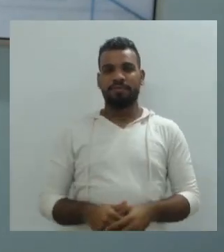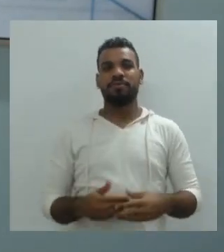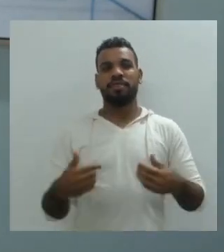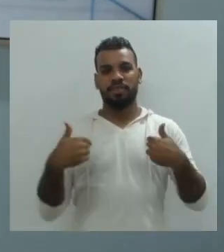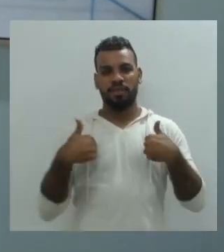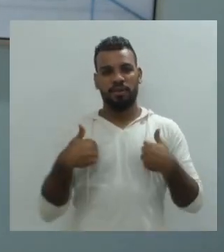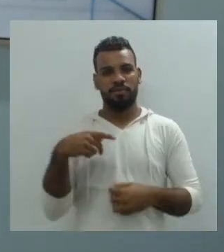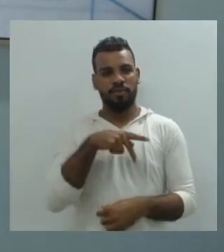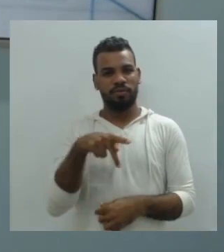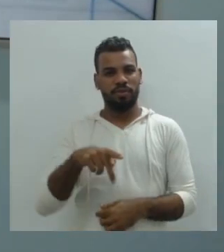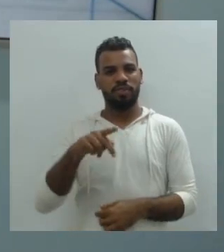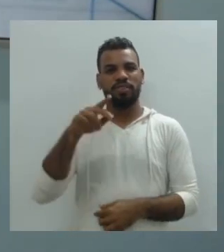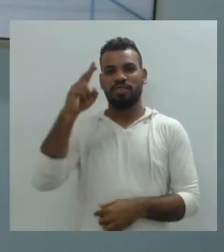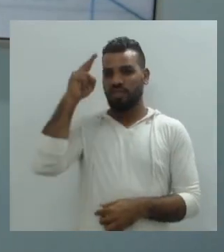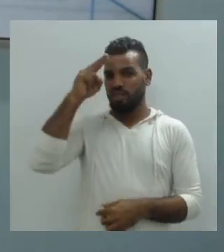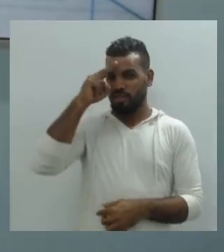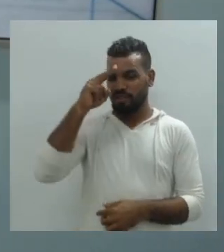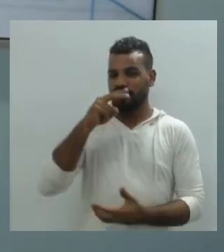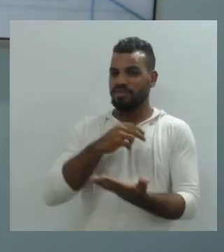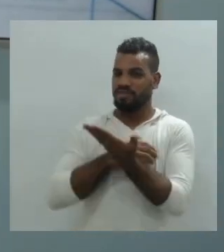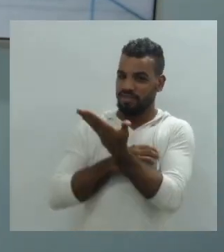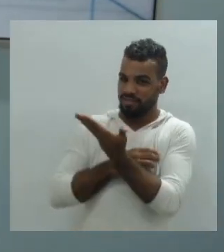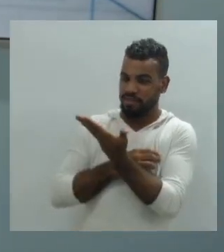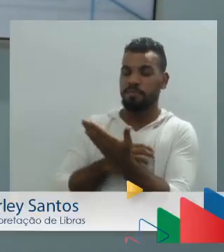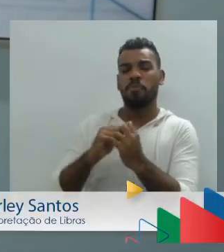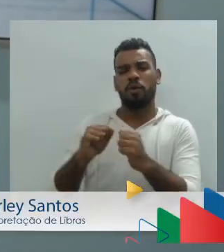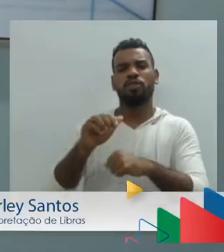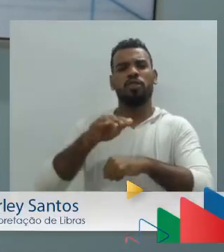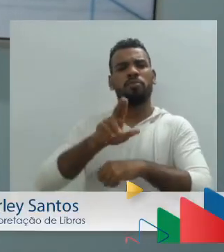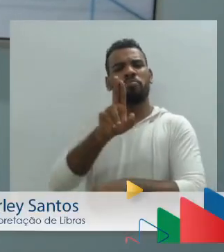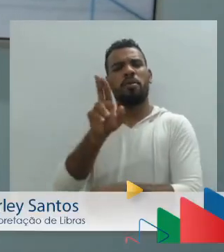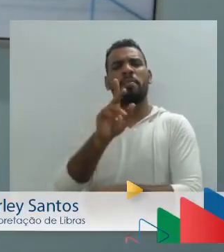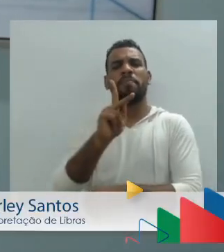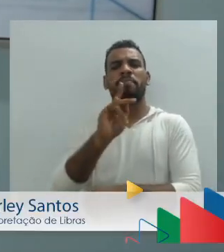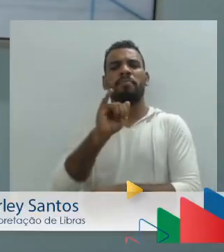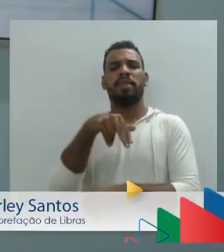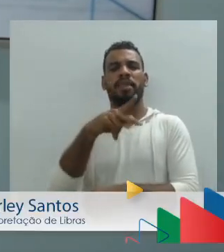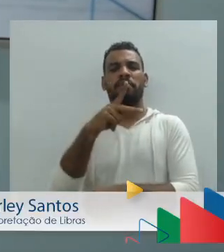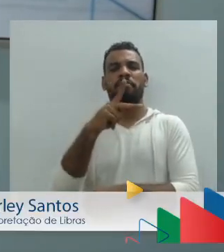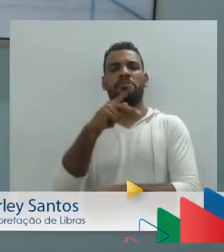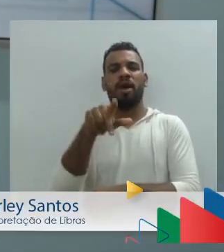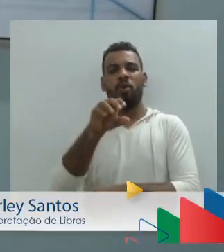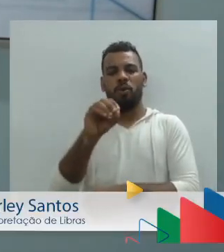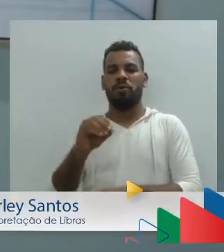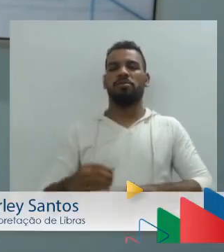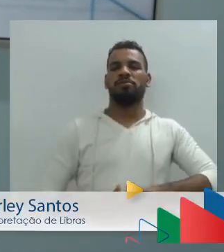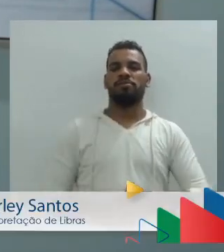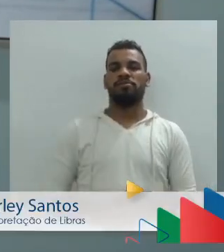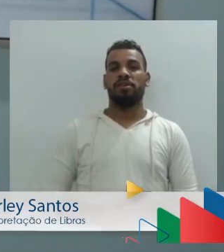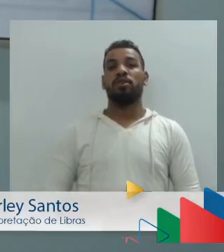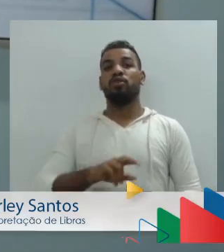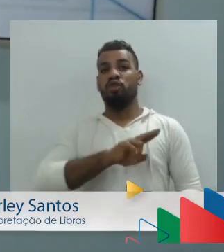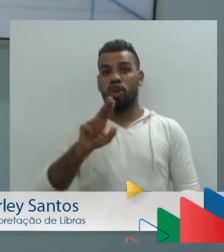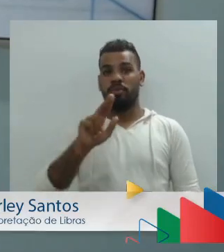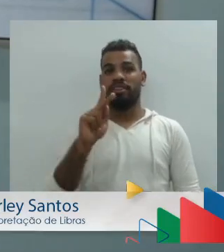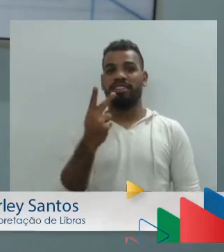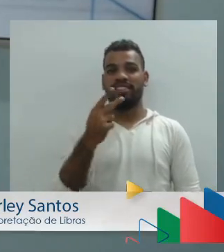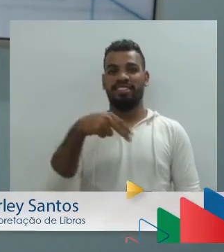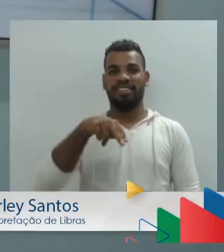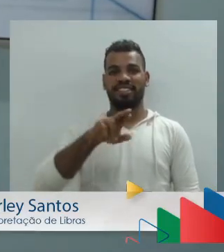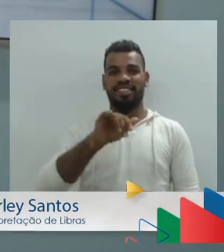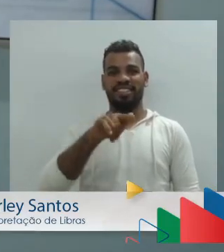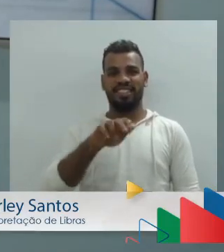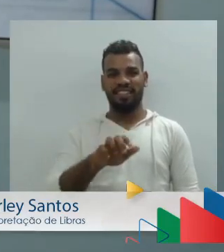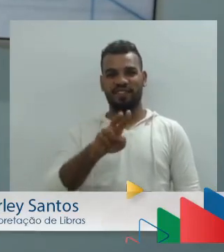sou professor de História, Henrique Virgínio, mas você pode me chamar de Pimpão. Eu estou numa forma mais